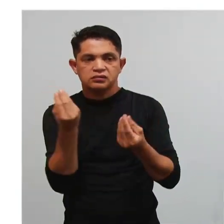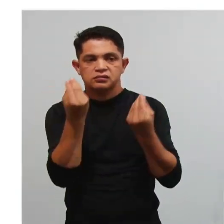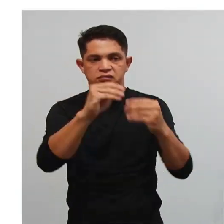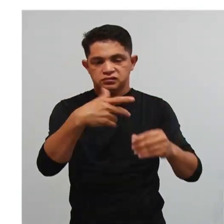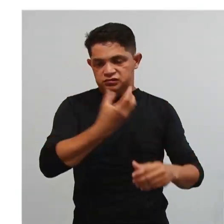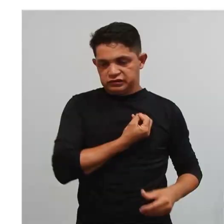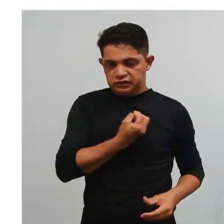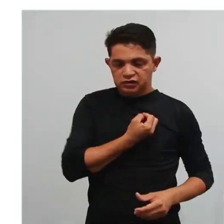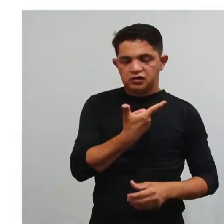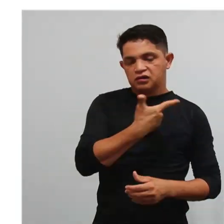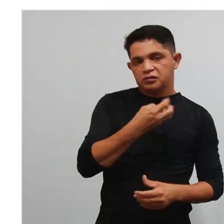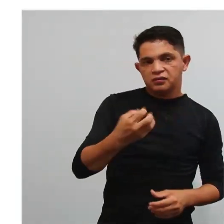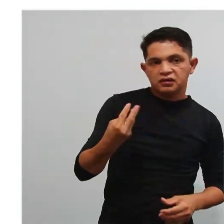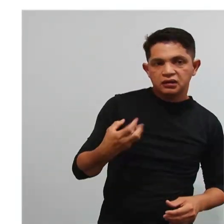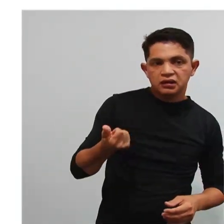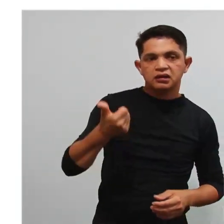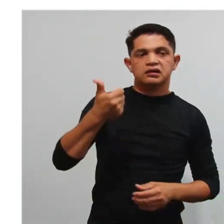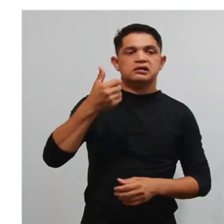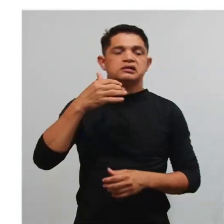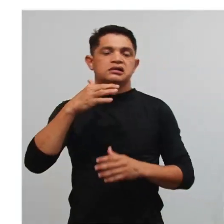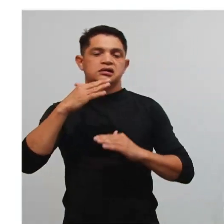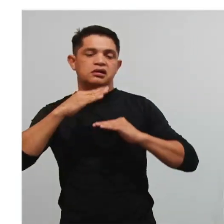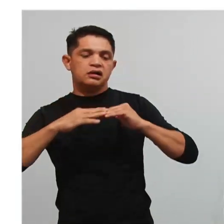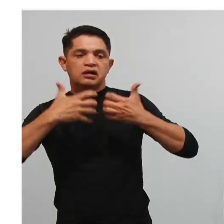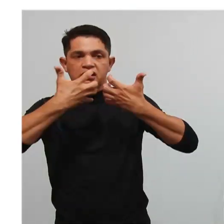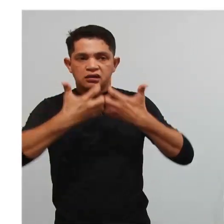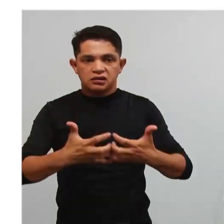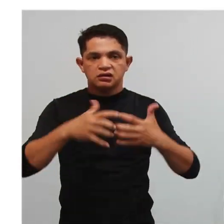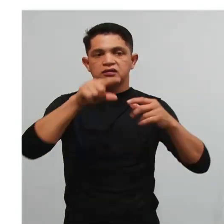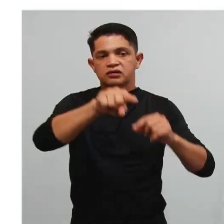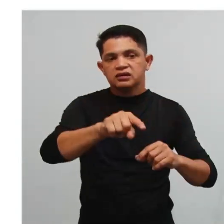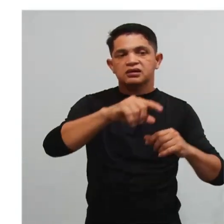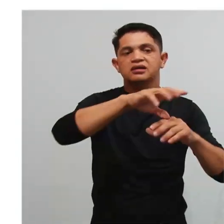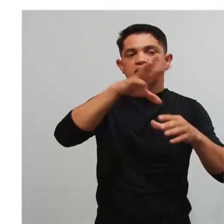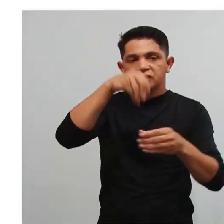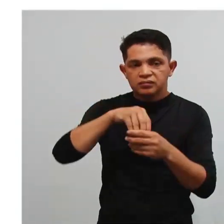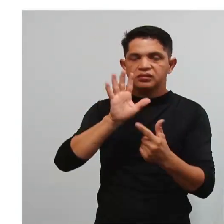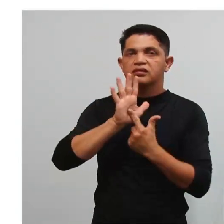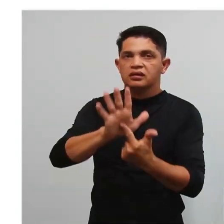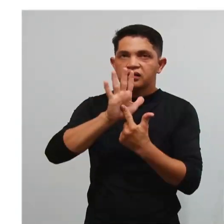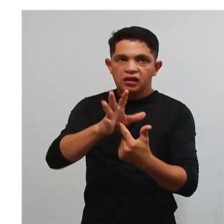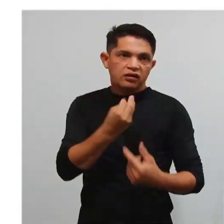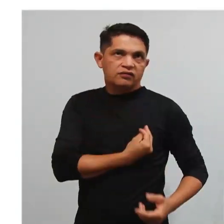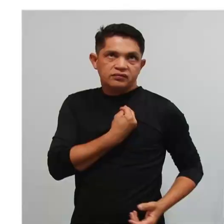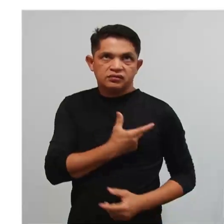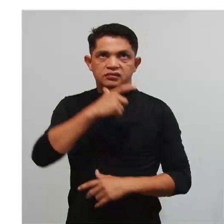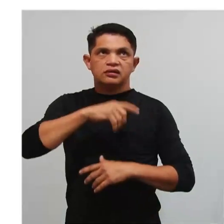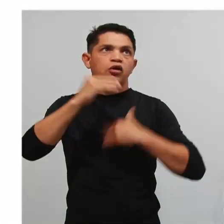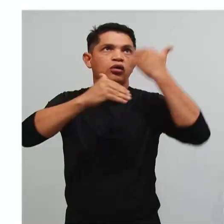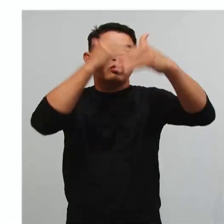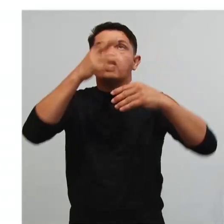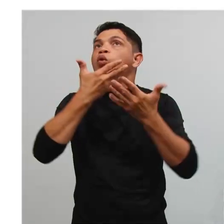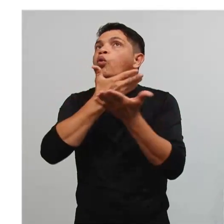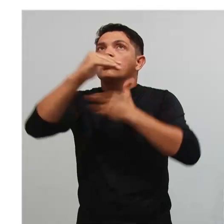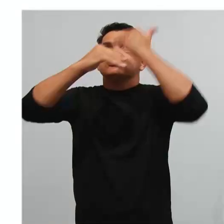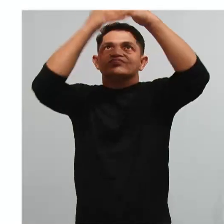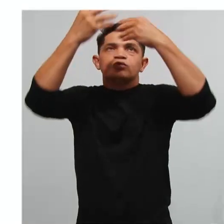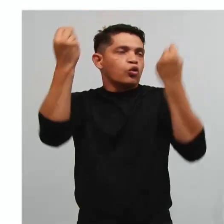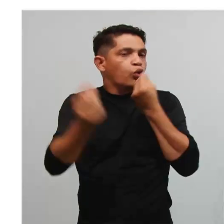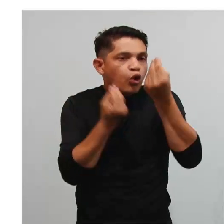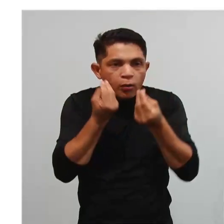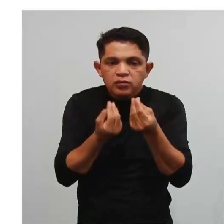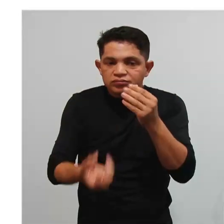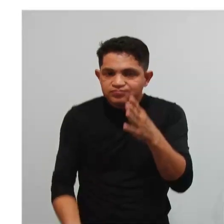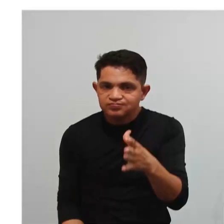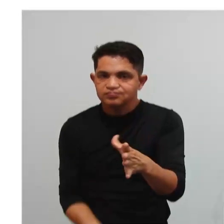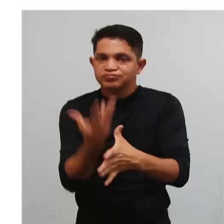né, que vai falar do que se trata esse relatório, o desenvolvimento, que como foi desenvolvida, né, esse projeto